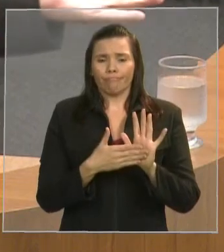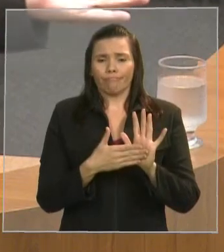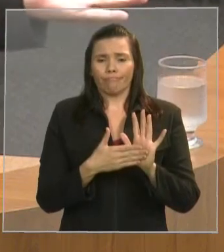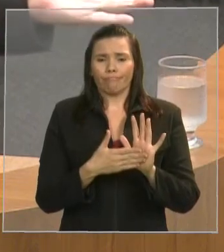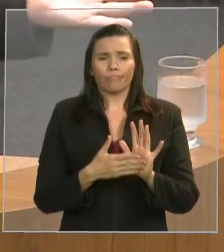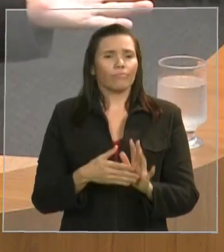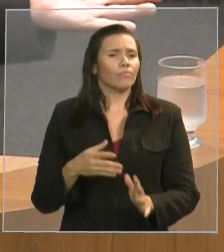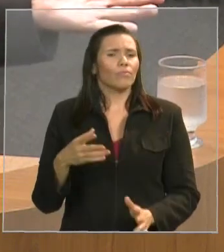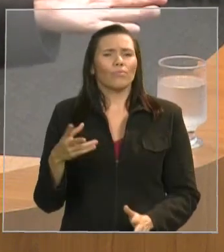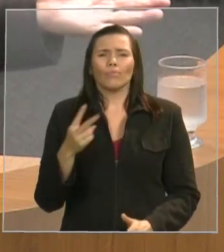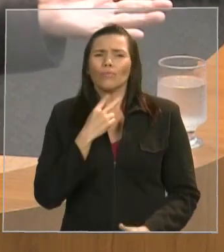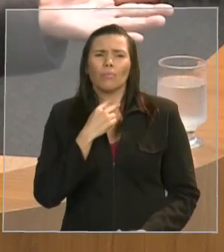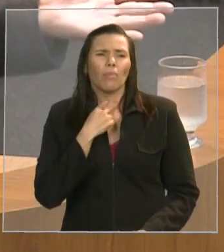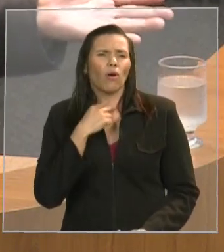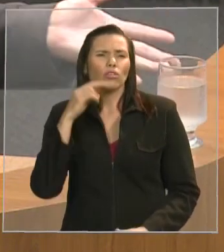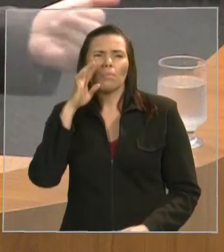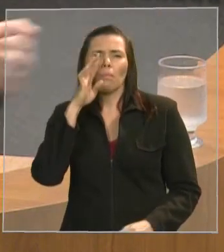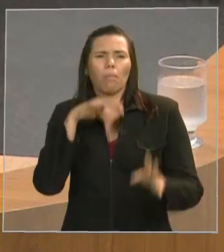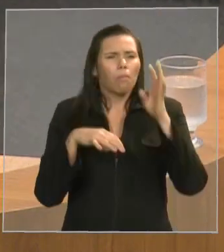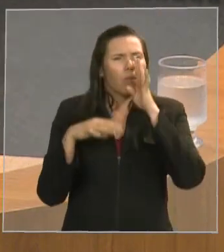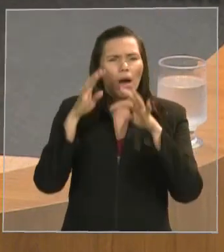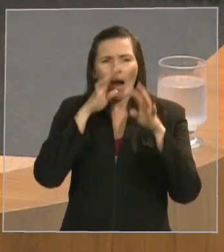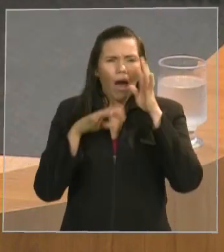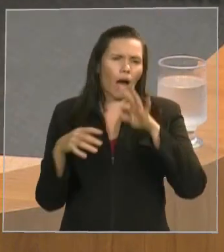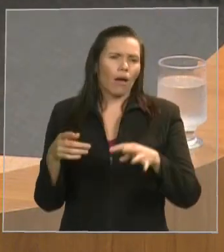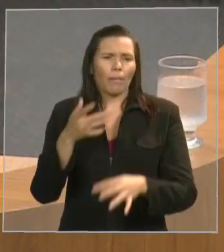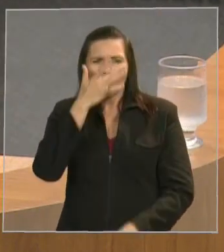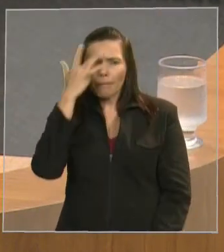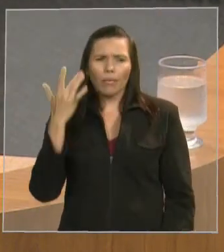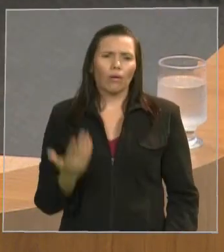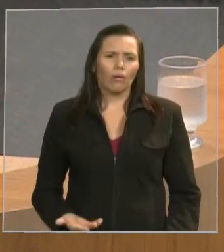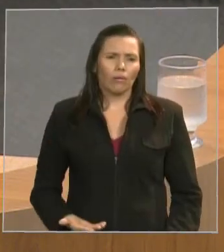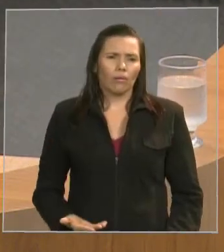das pessoas. Isso é crime.